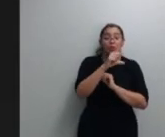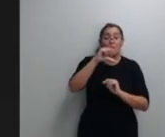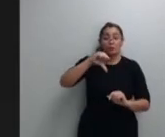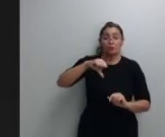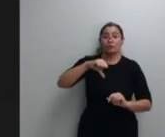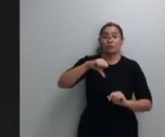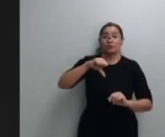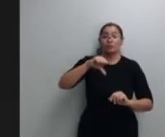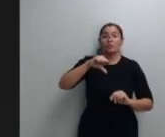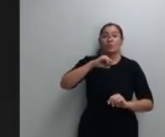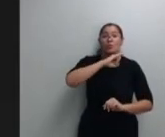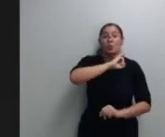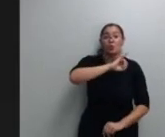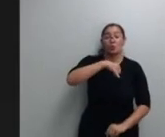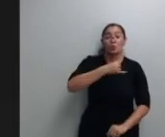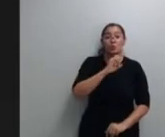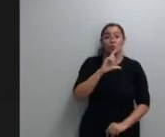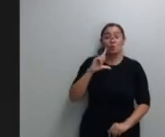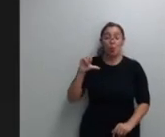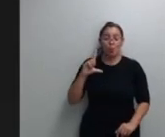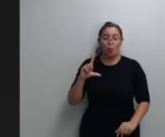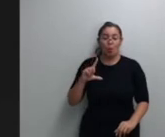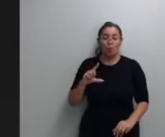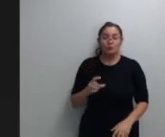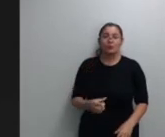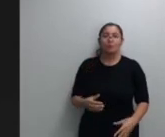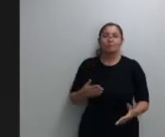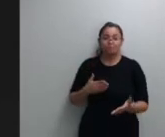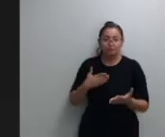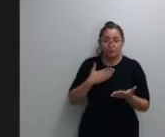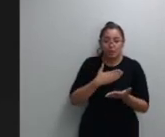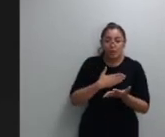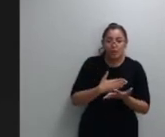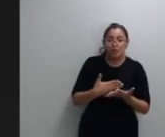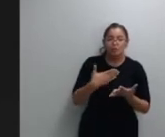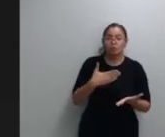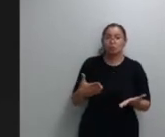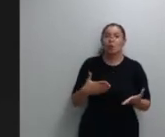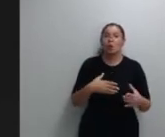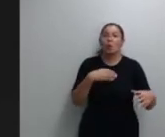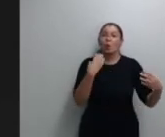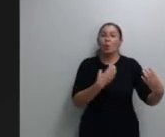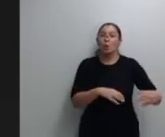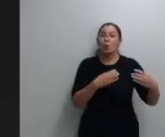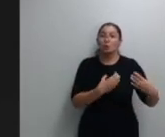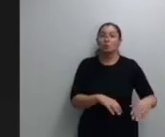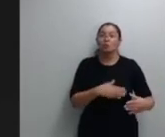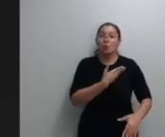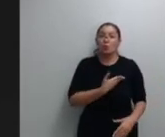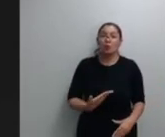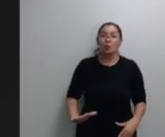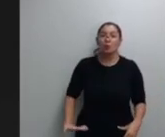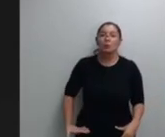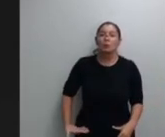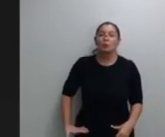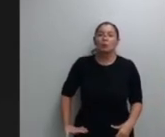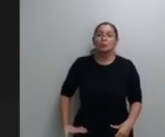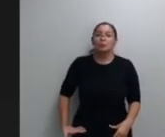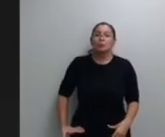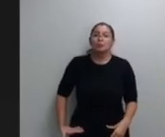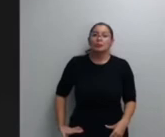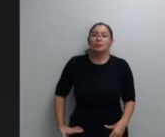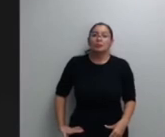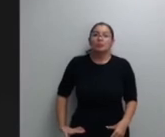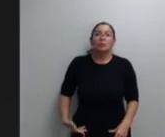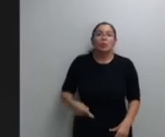que lançou o concurso público para autógrafo de delegações serventias extrajudiciais de notas e de registros do estado